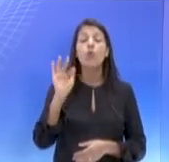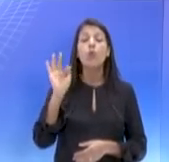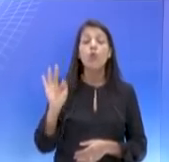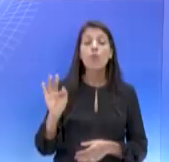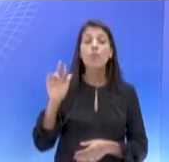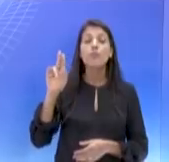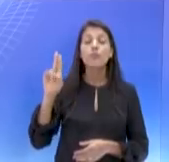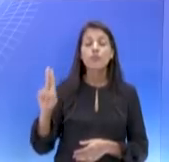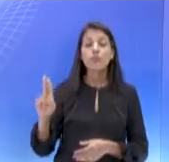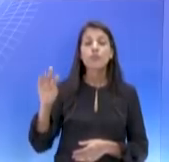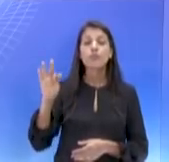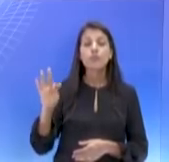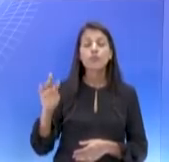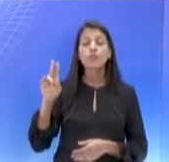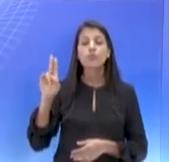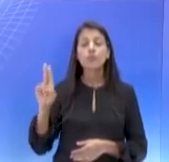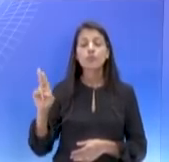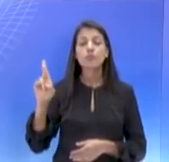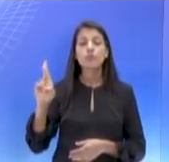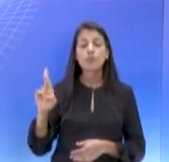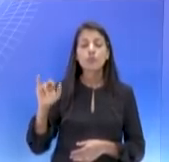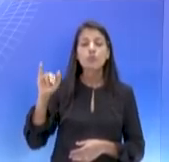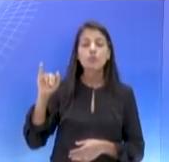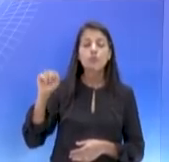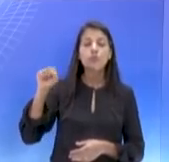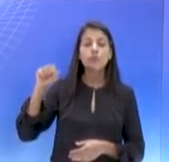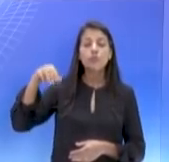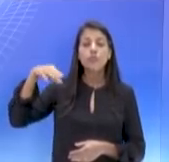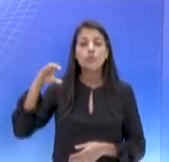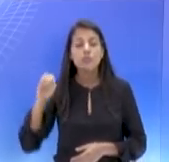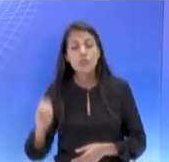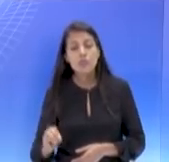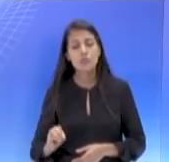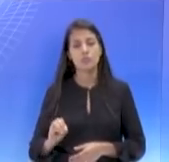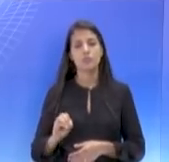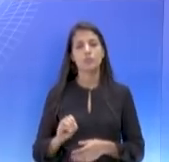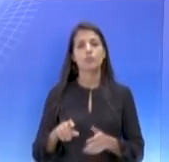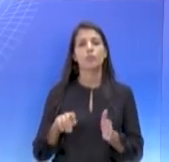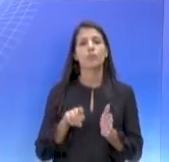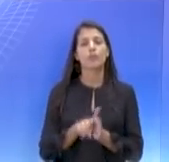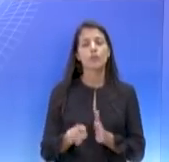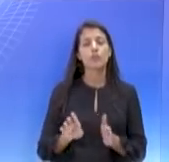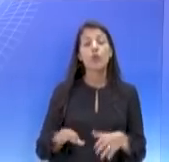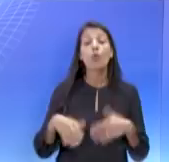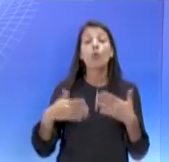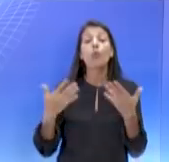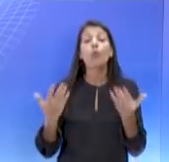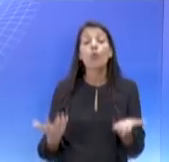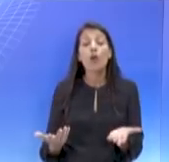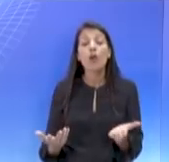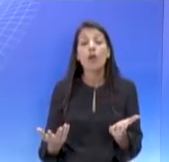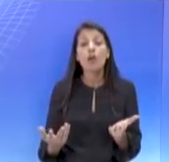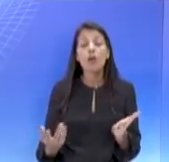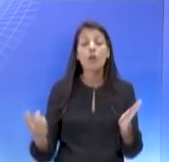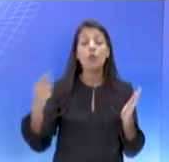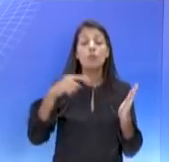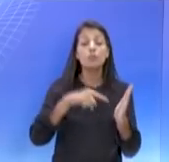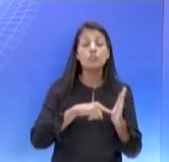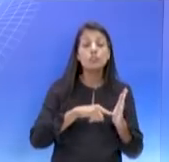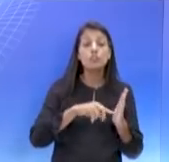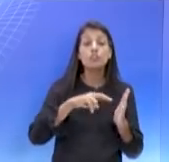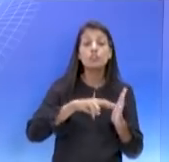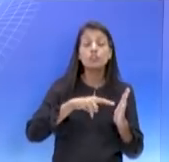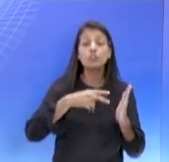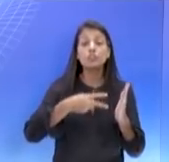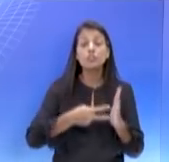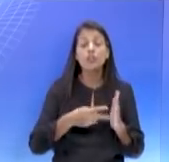é comum a várias correntes artísticas e culturais das primeiras 3 décadas do século XX?